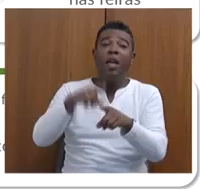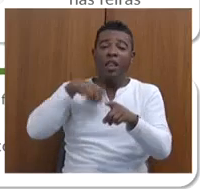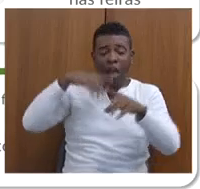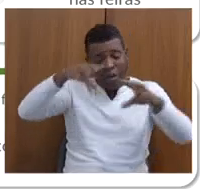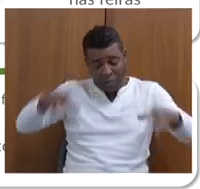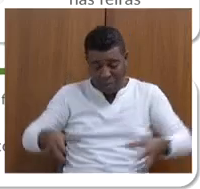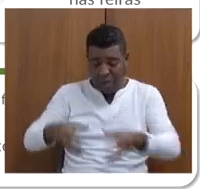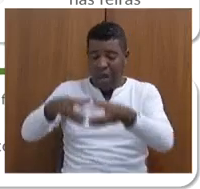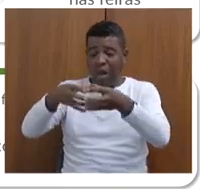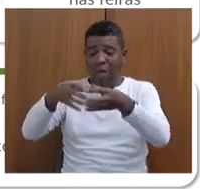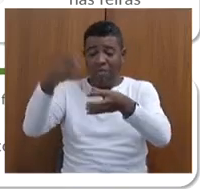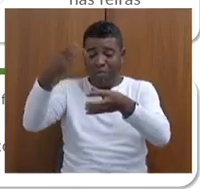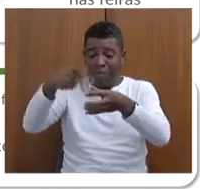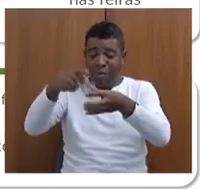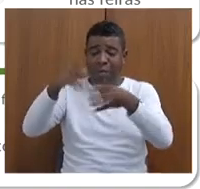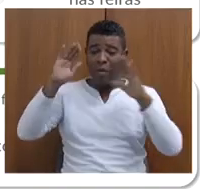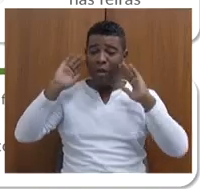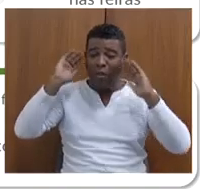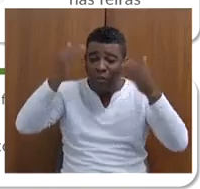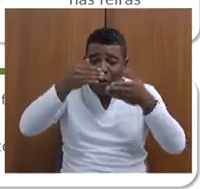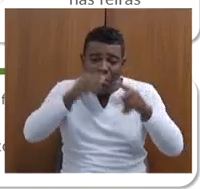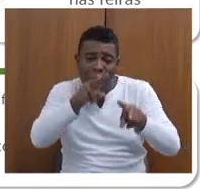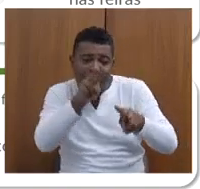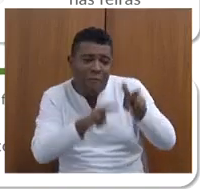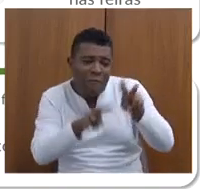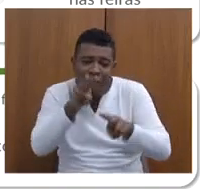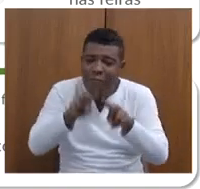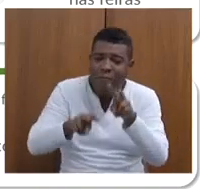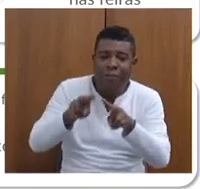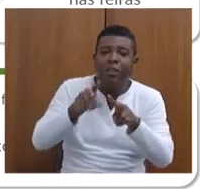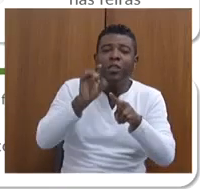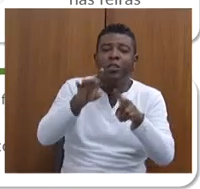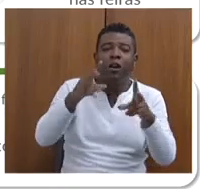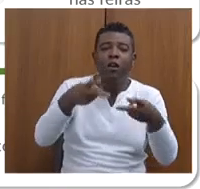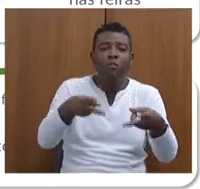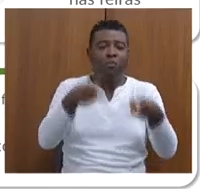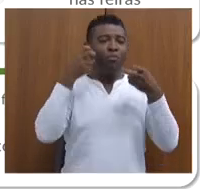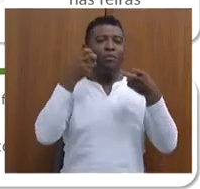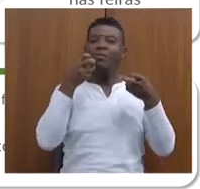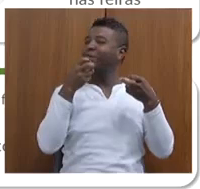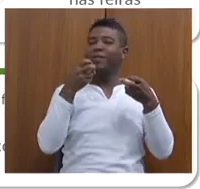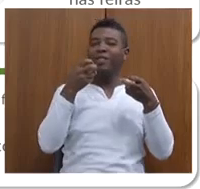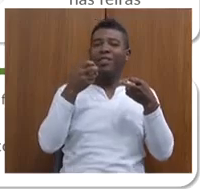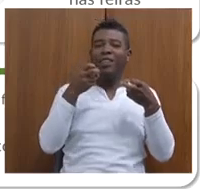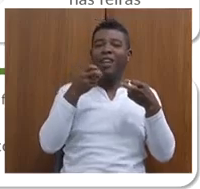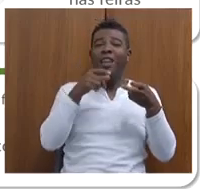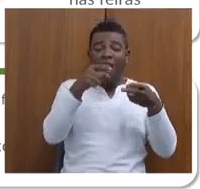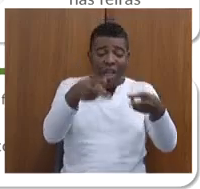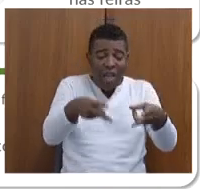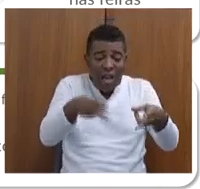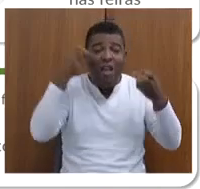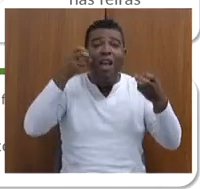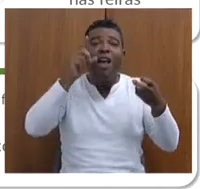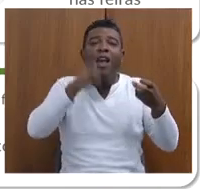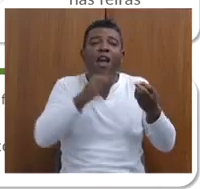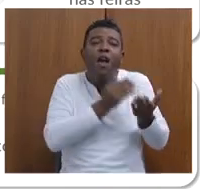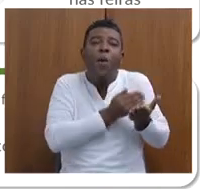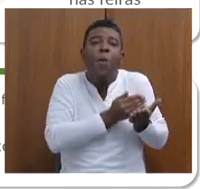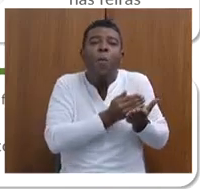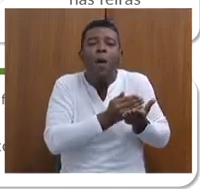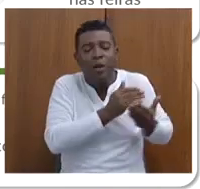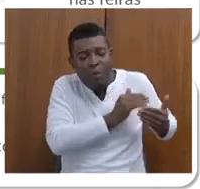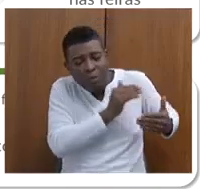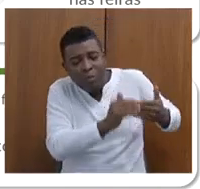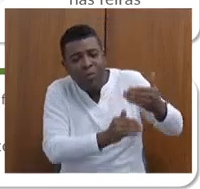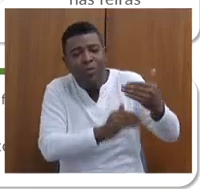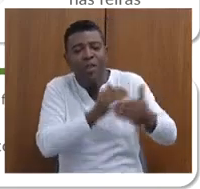focada em analisar não só o reconhecimento o reconhecimento é o início de um processo que vai da união